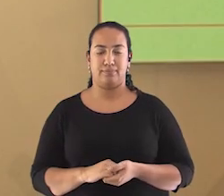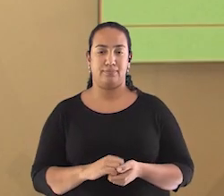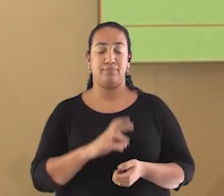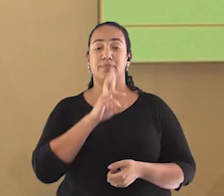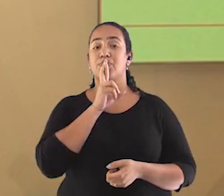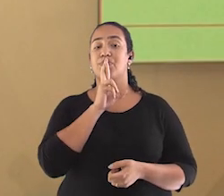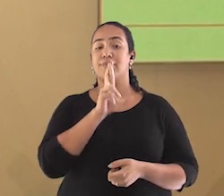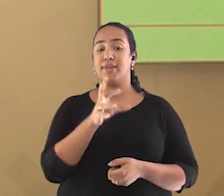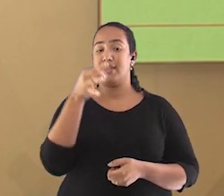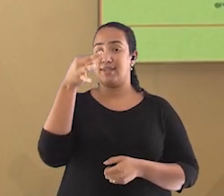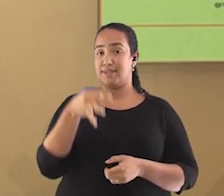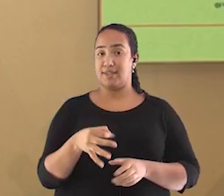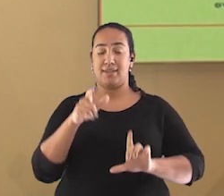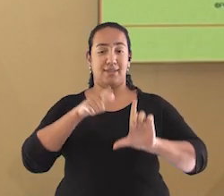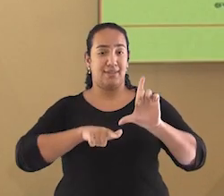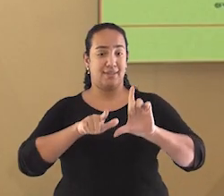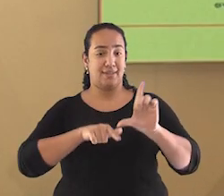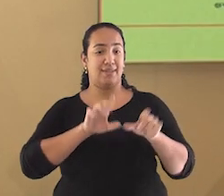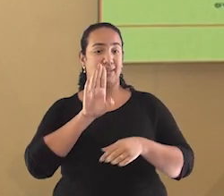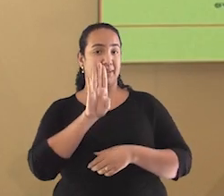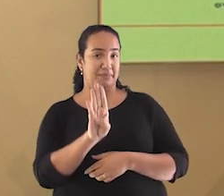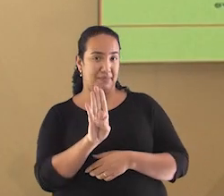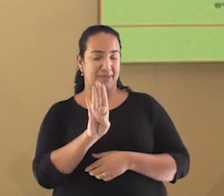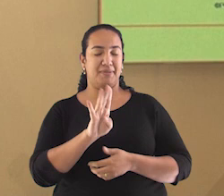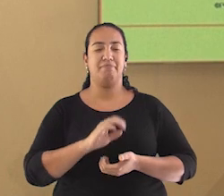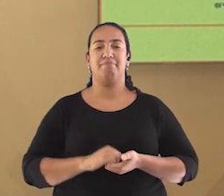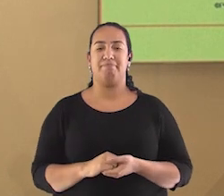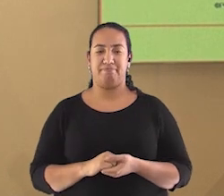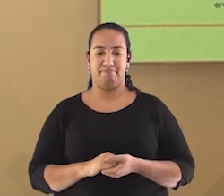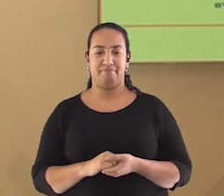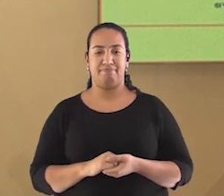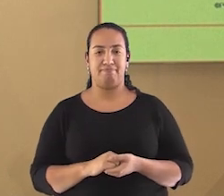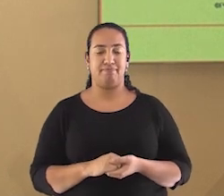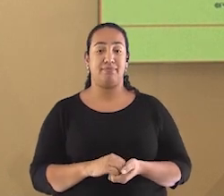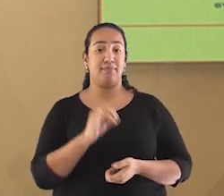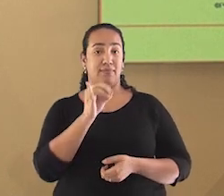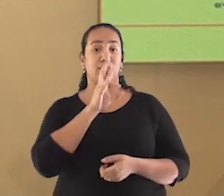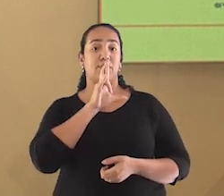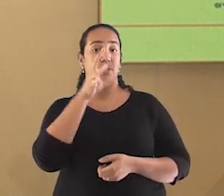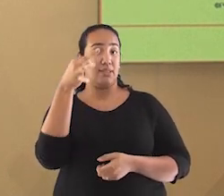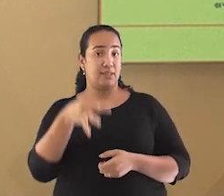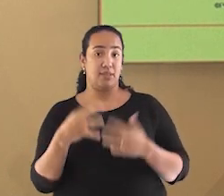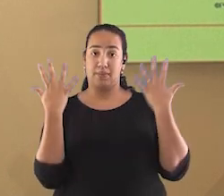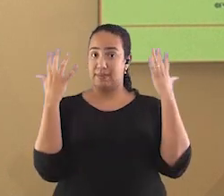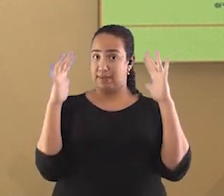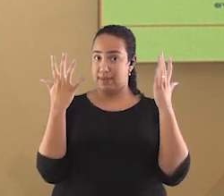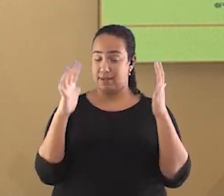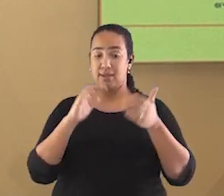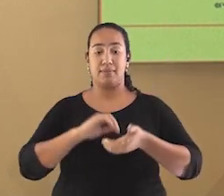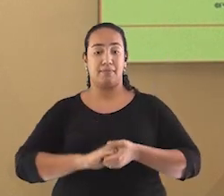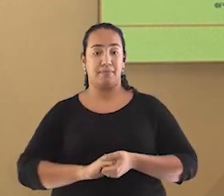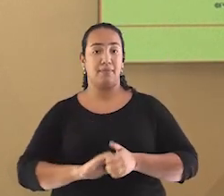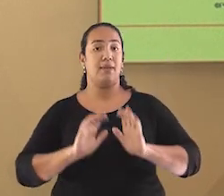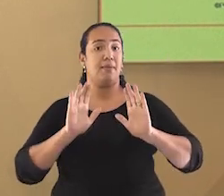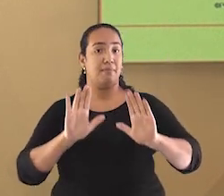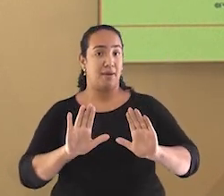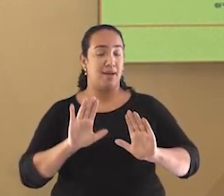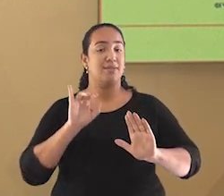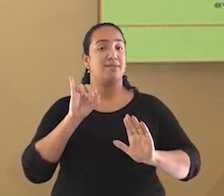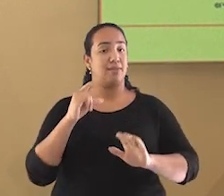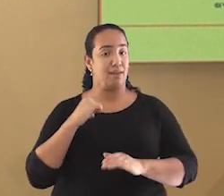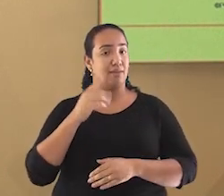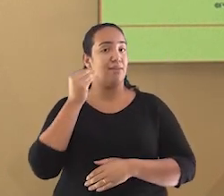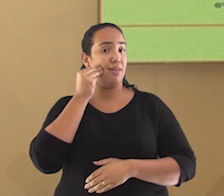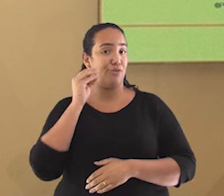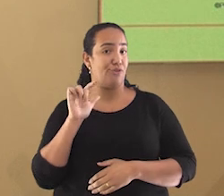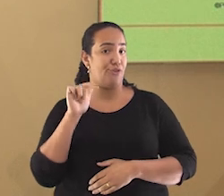A resposta certa é a letra B, Atenas e Espartas. Se você acertou, parabéns. Mas ainda bem que tem